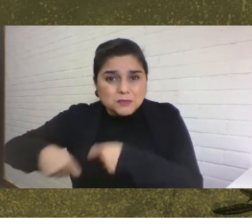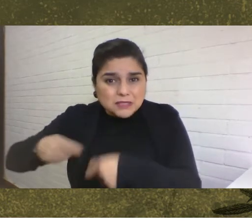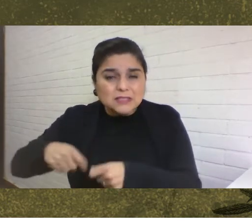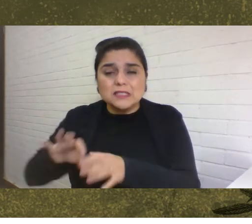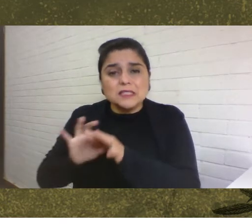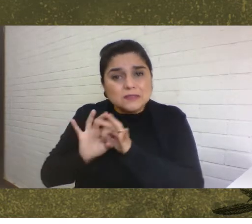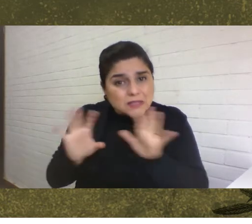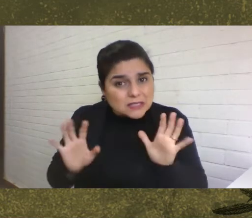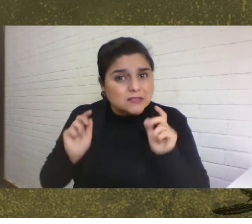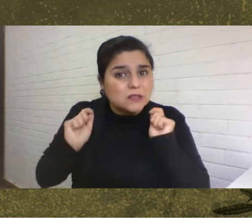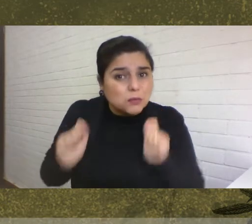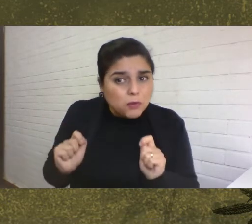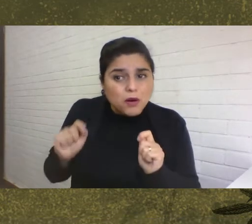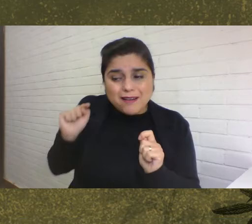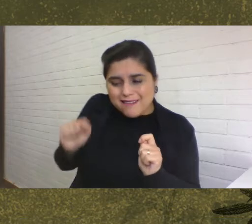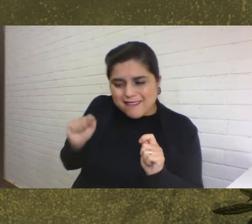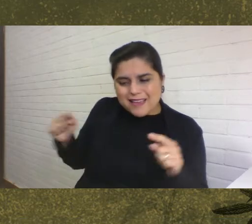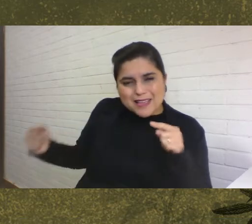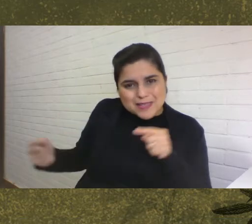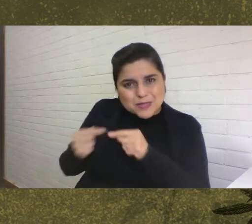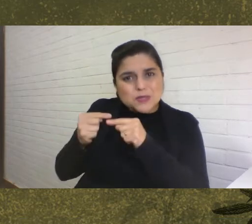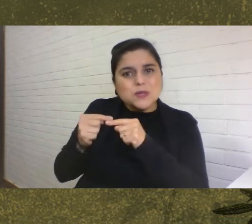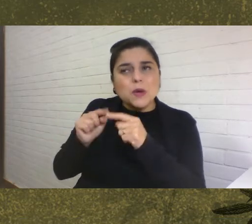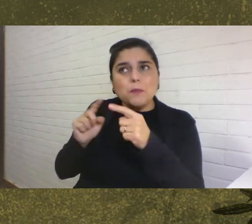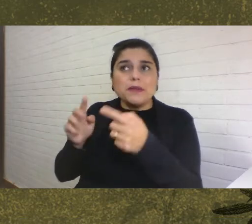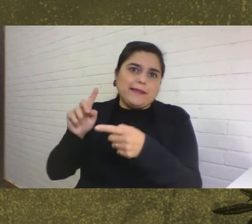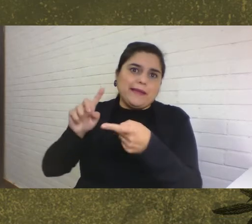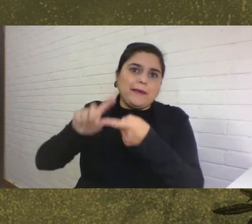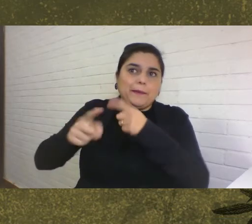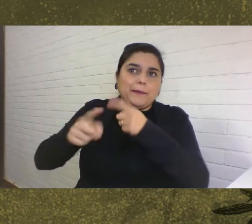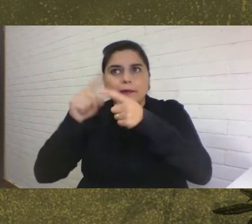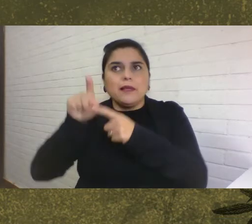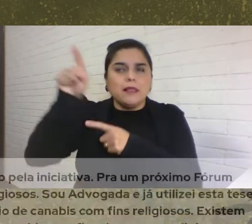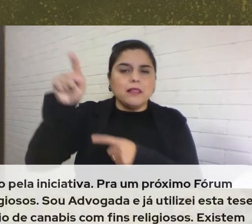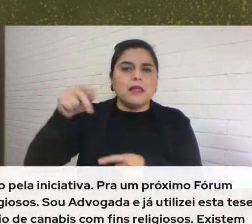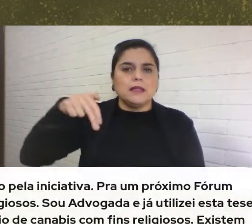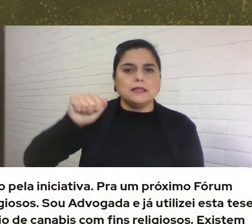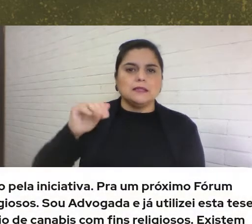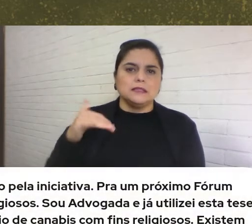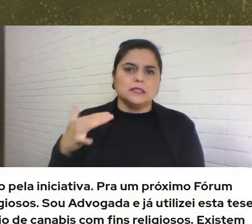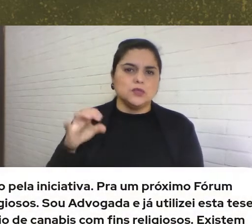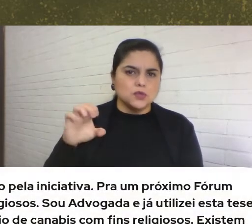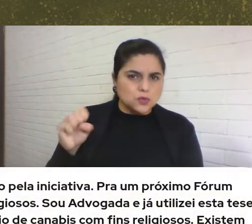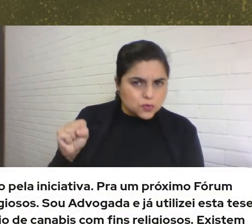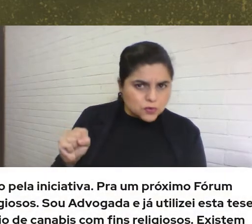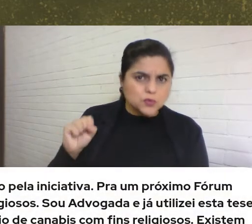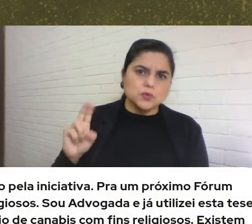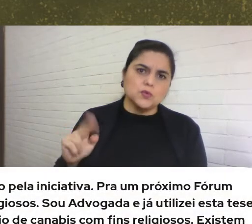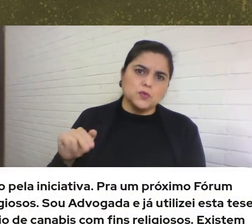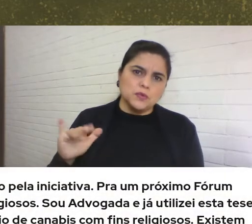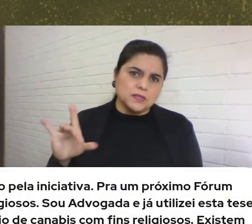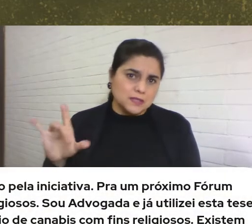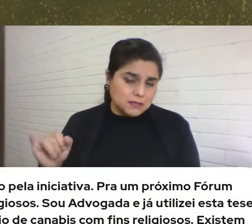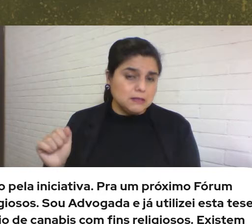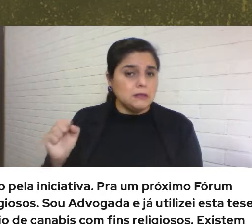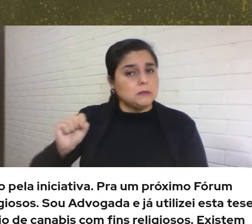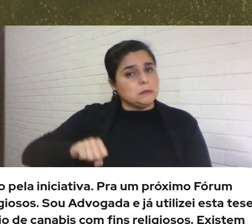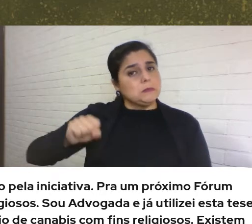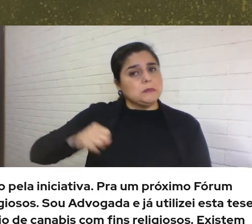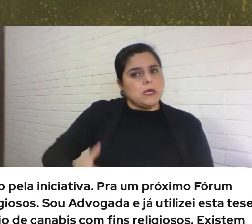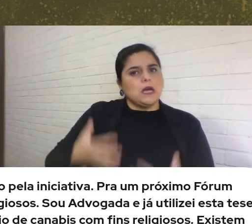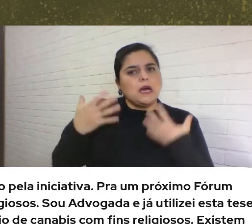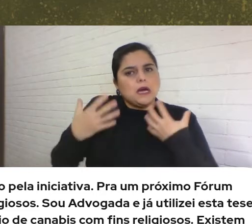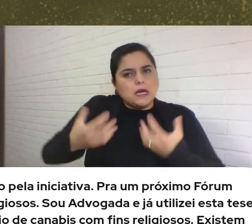os tratados das Nações Unidas, a resposta foi afirmativa. Sim, desde sanção, ainda